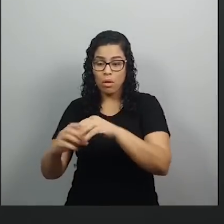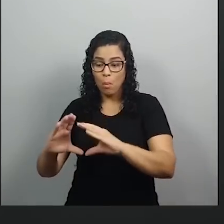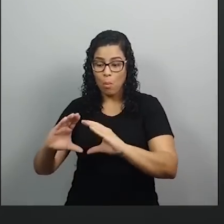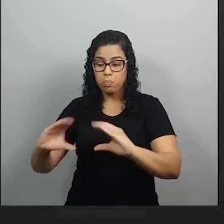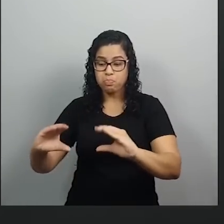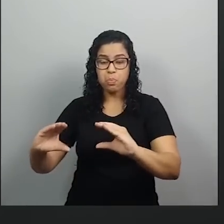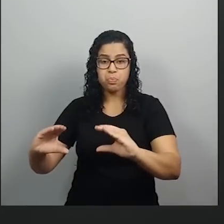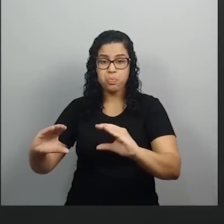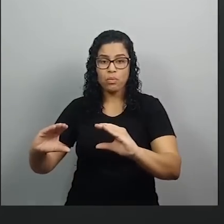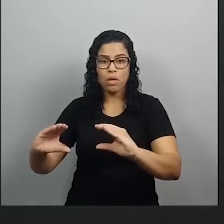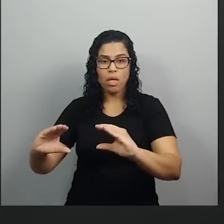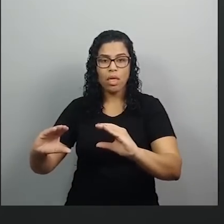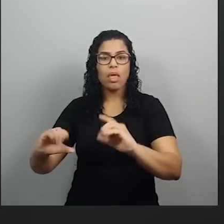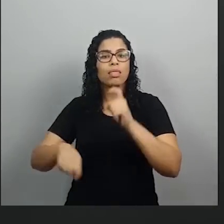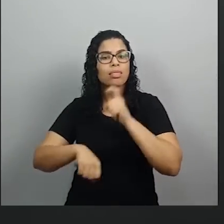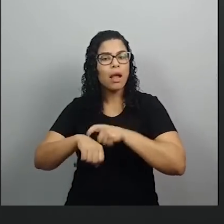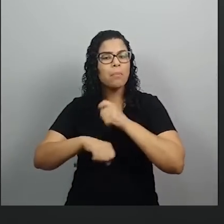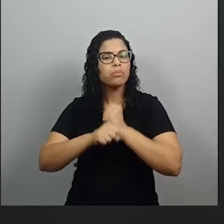ali. Com